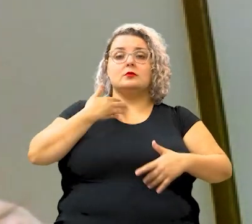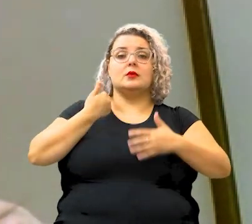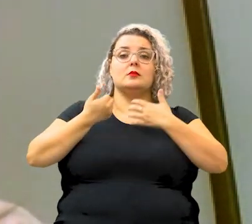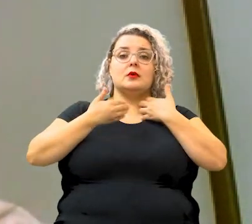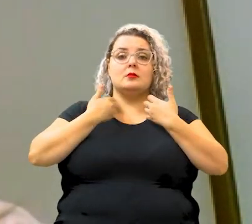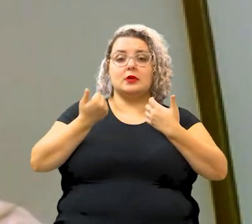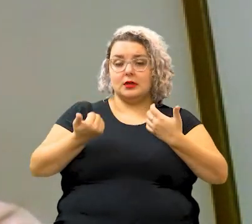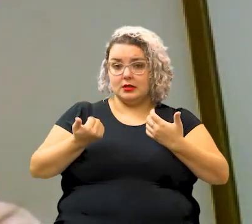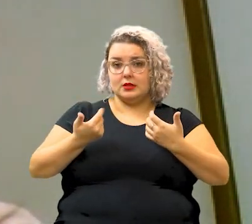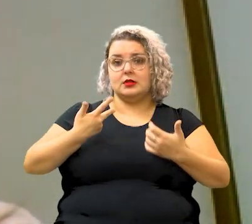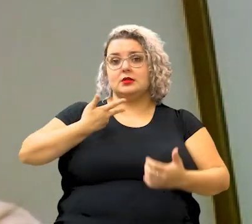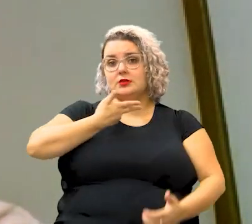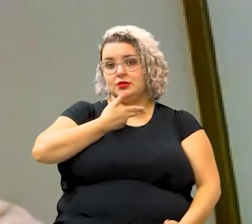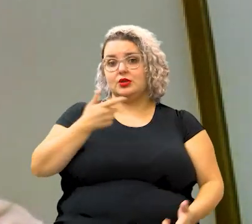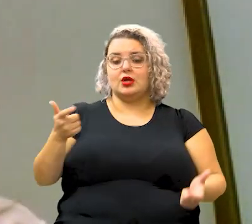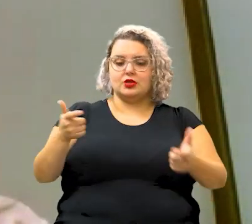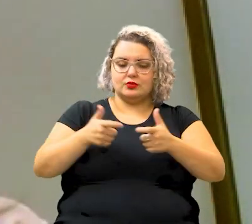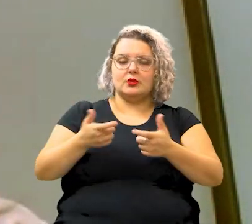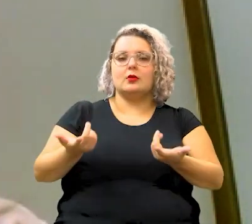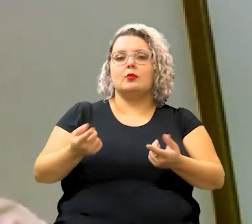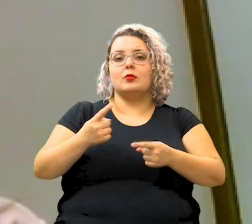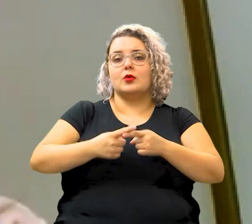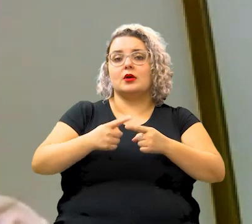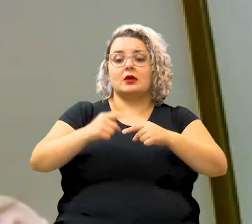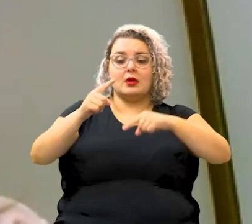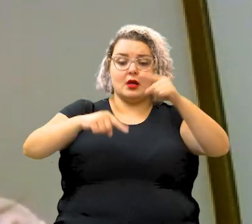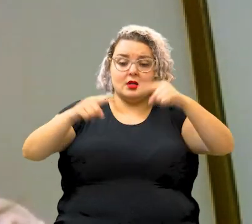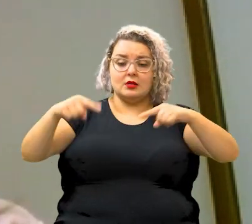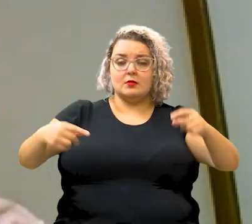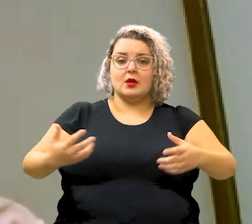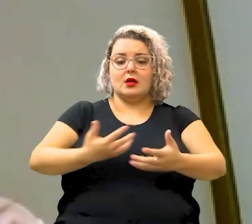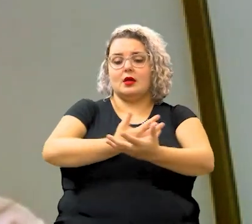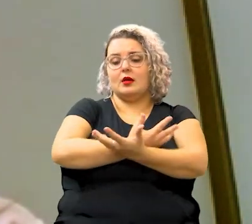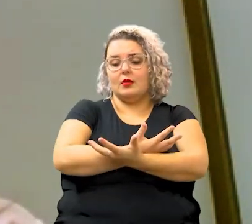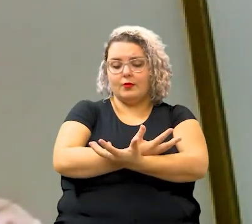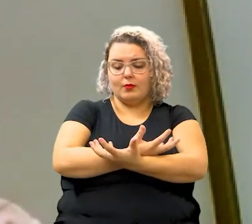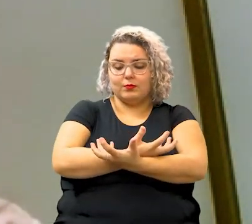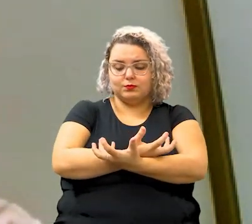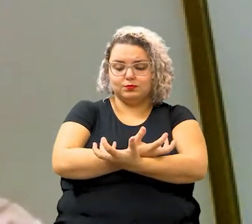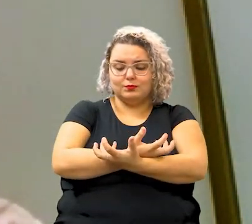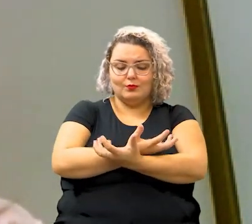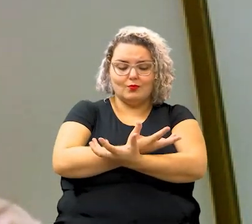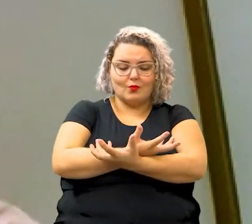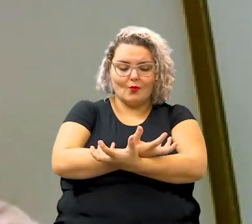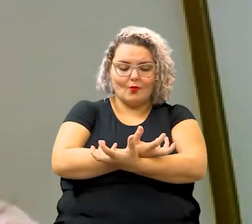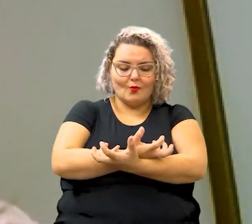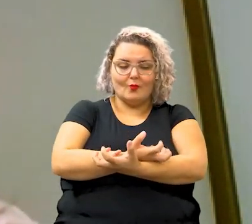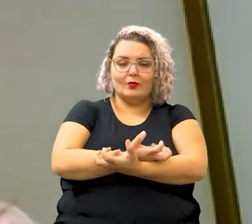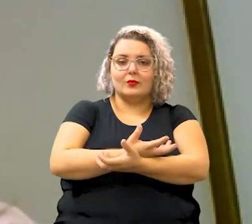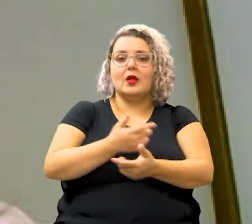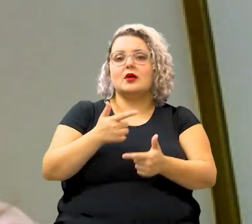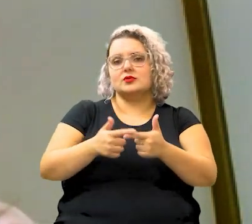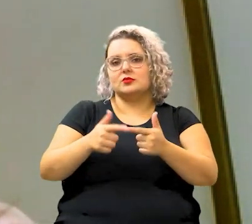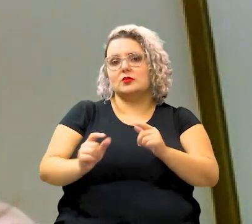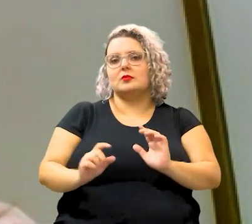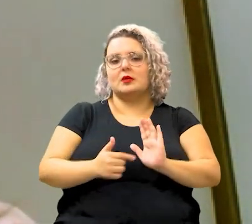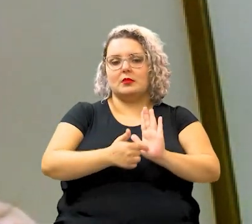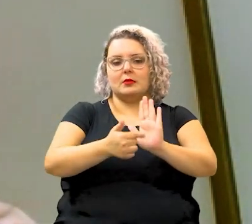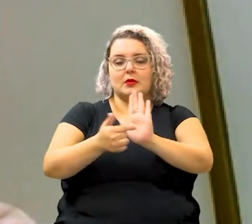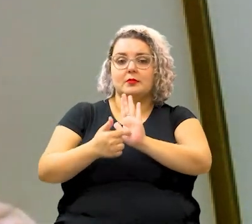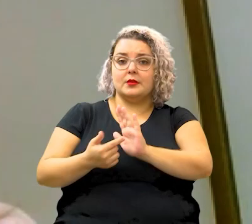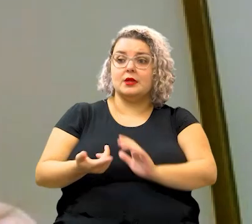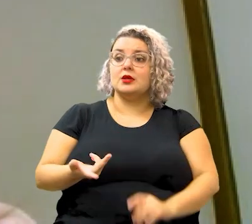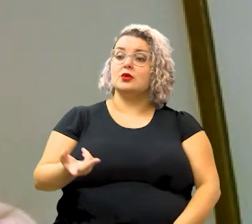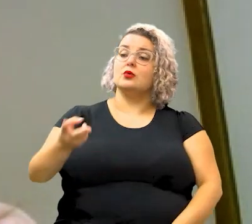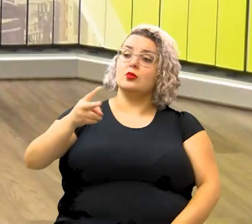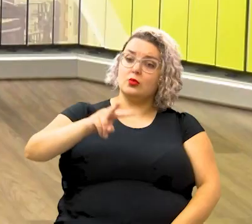aumenta muito, começa a desequilibrar os valores de cálcio e fósforo, então aí as consequências começam a aparecer. E